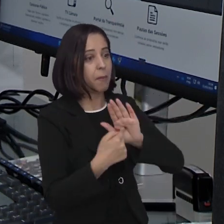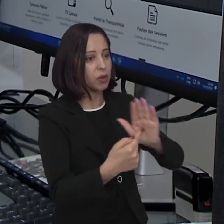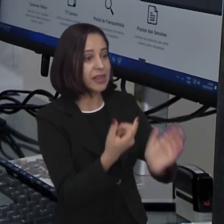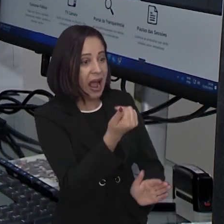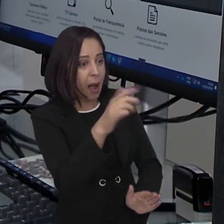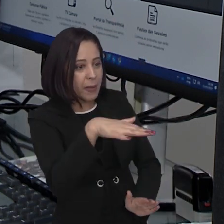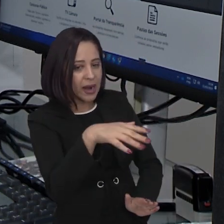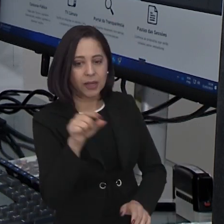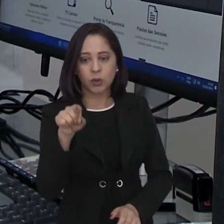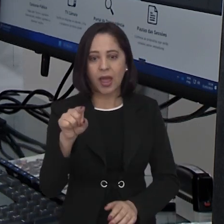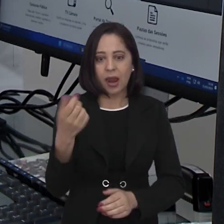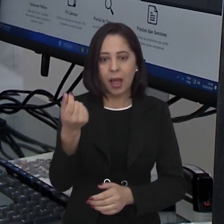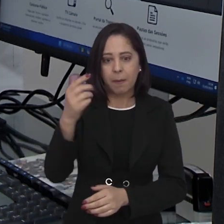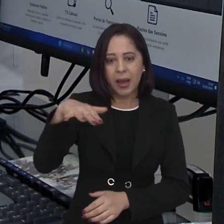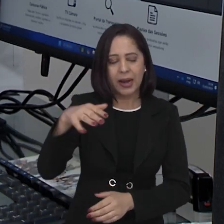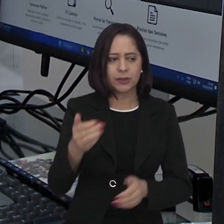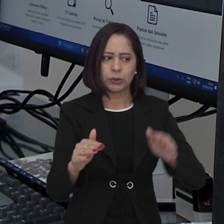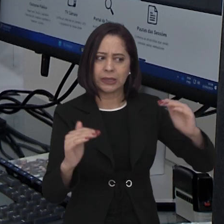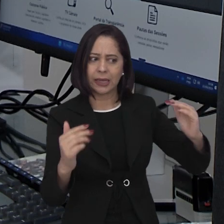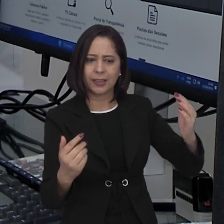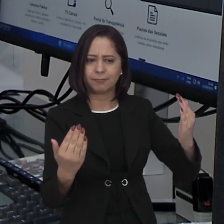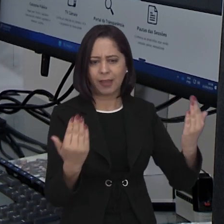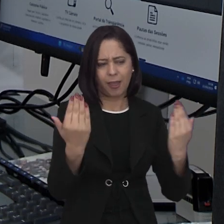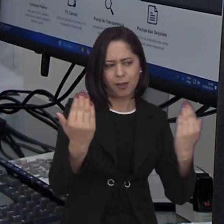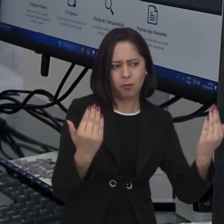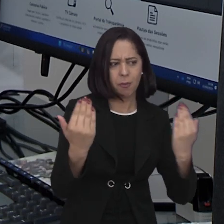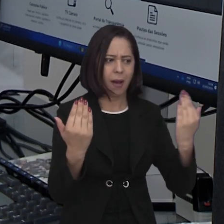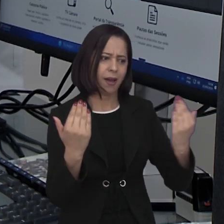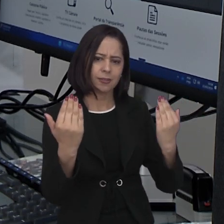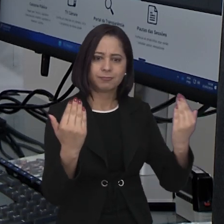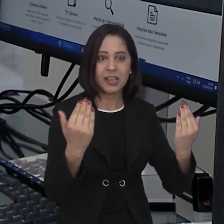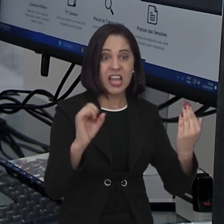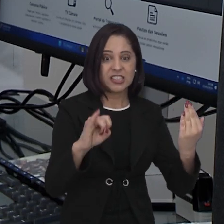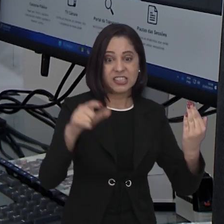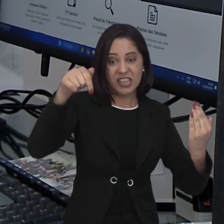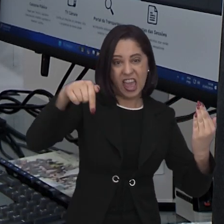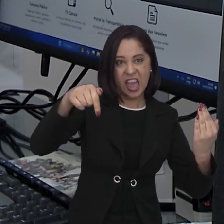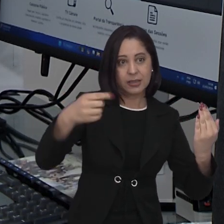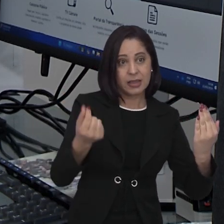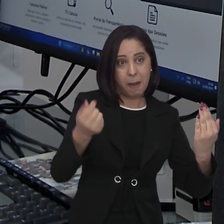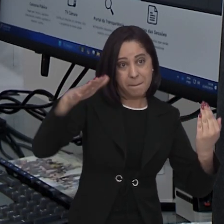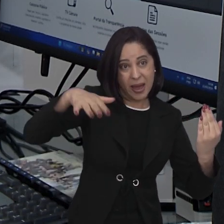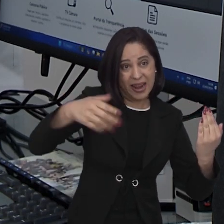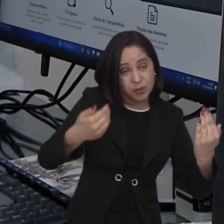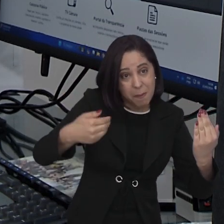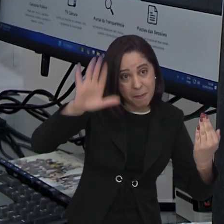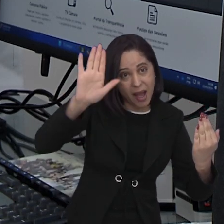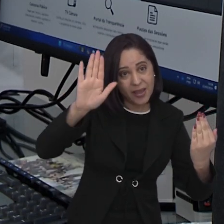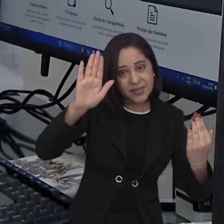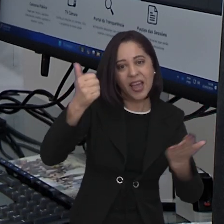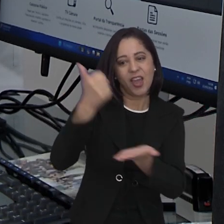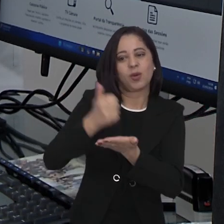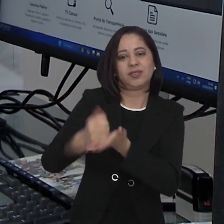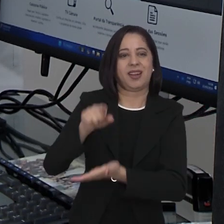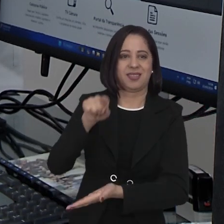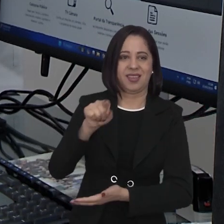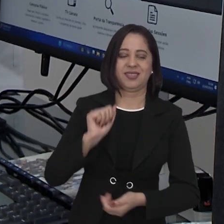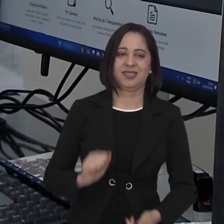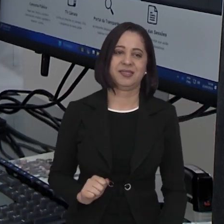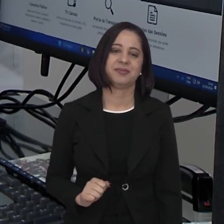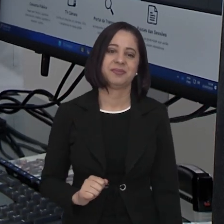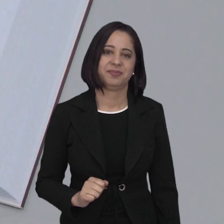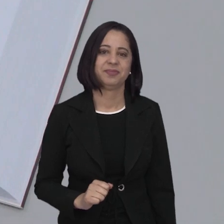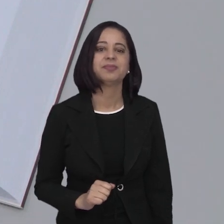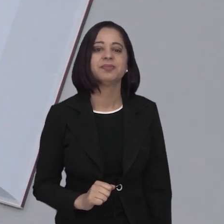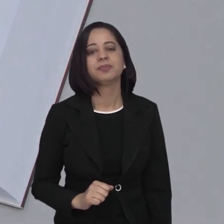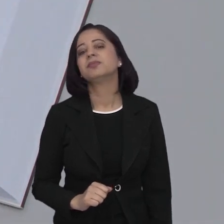produto. Elas vão disputando até que, ao final da disputa, tem o melhor preço para a administração pública, e essa empresa então assina um contrato e passa a ser uma fornecedora do poder